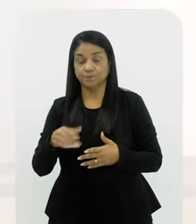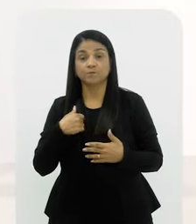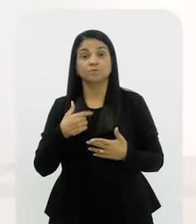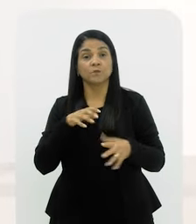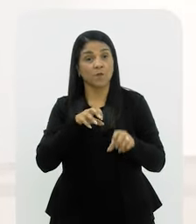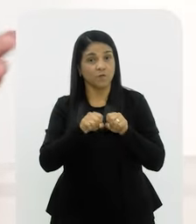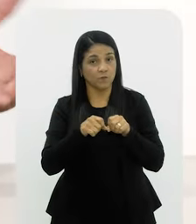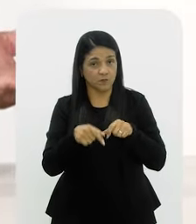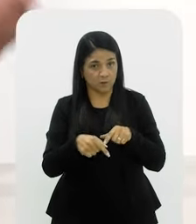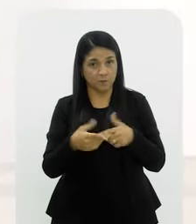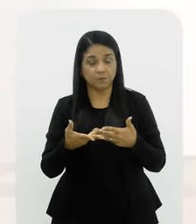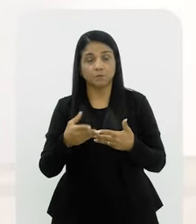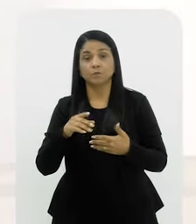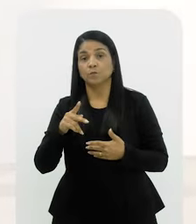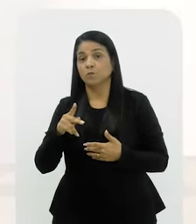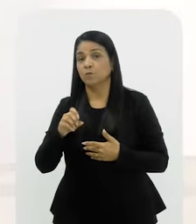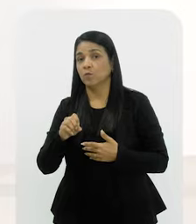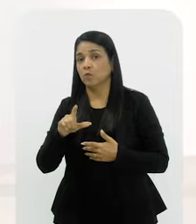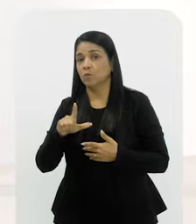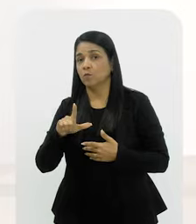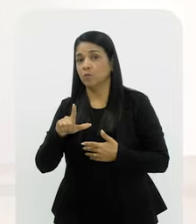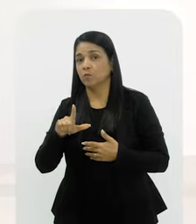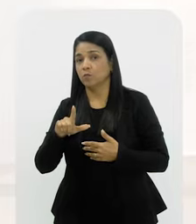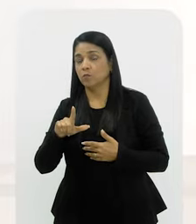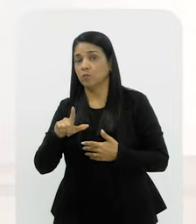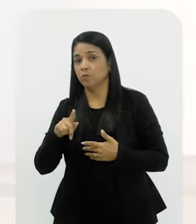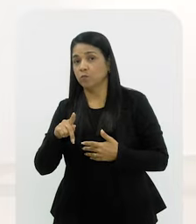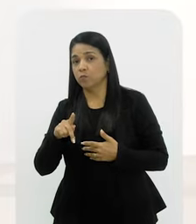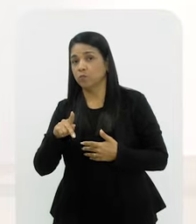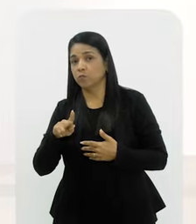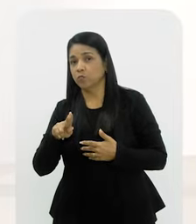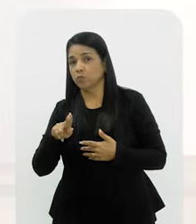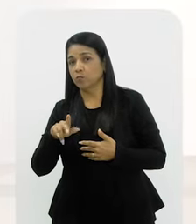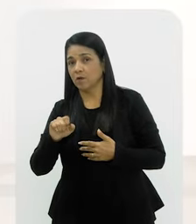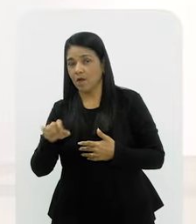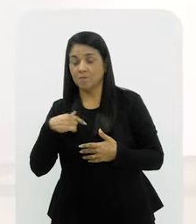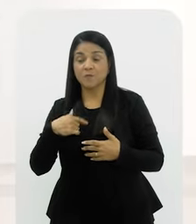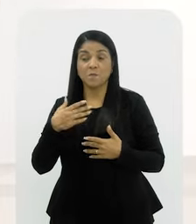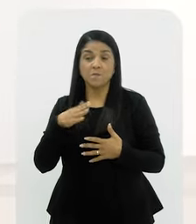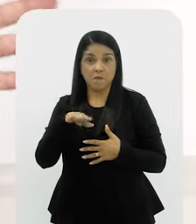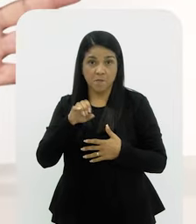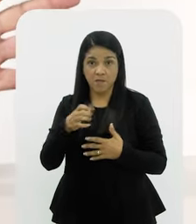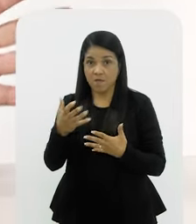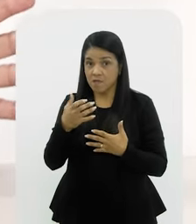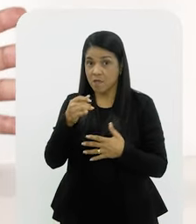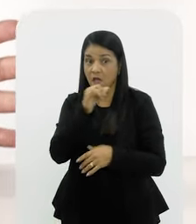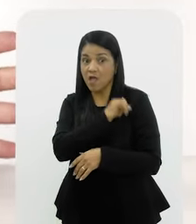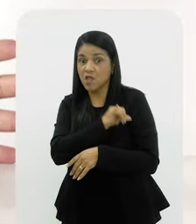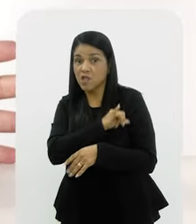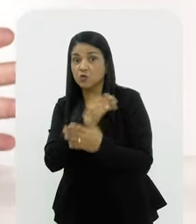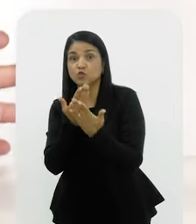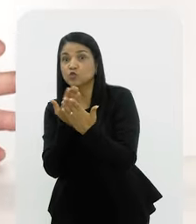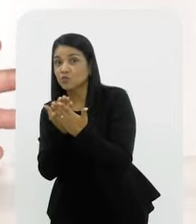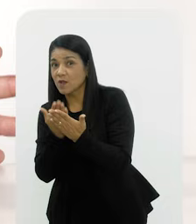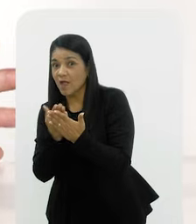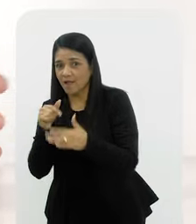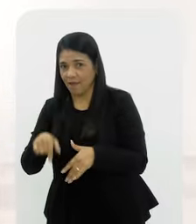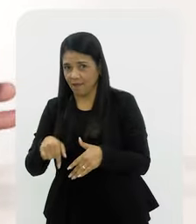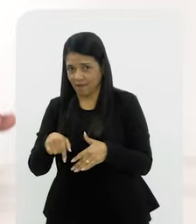E eu vim estudar, aquela coisa, nossa, vai para o Rio para estudar, não sei o quê. Minha mãe queria que eu fosse